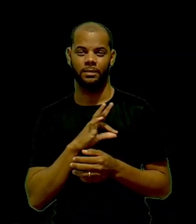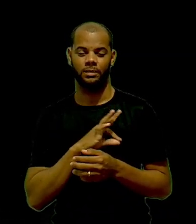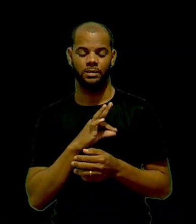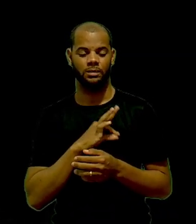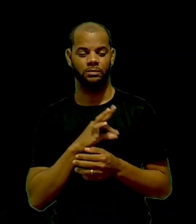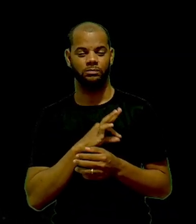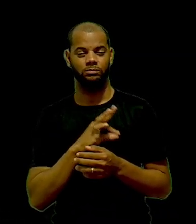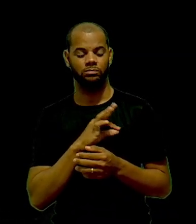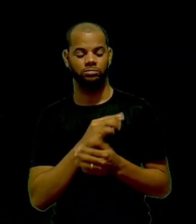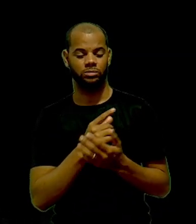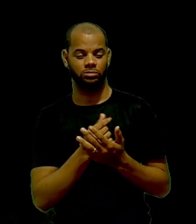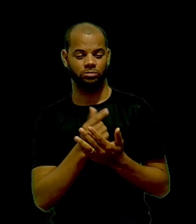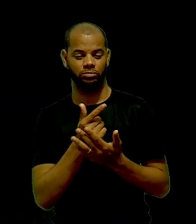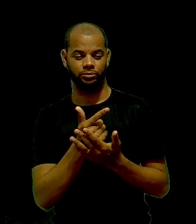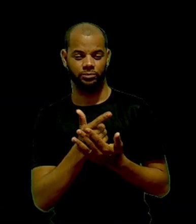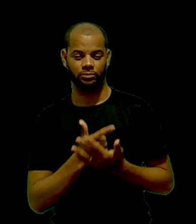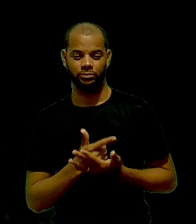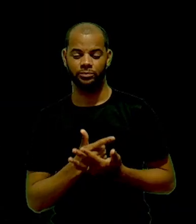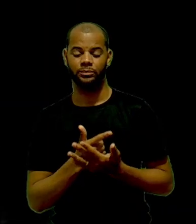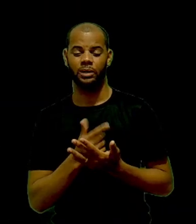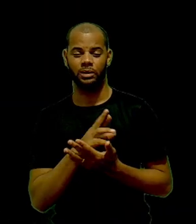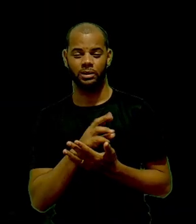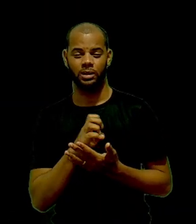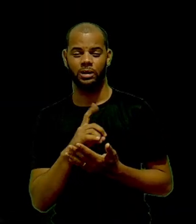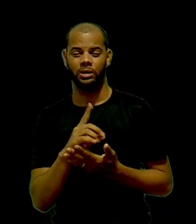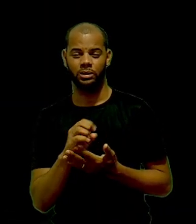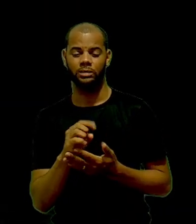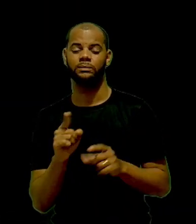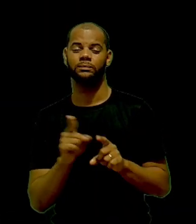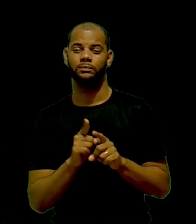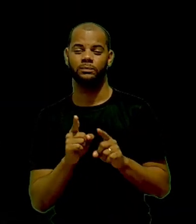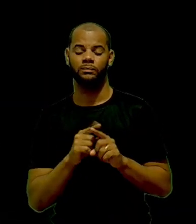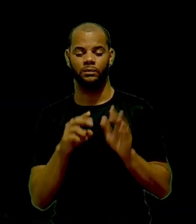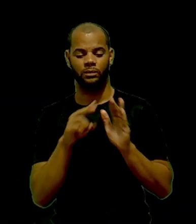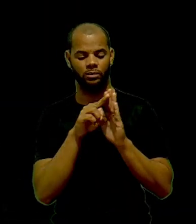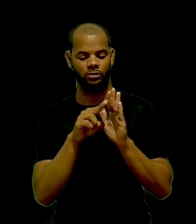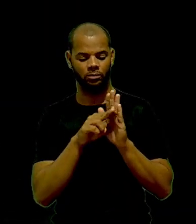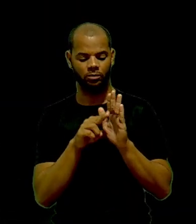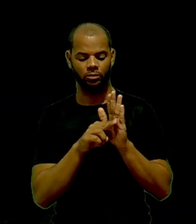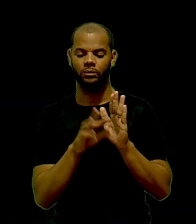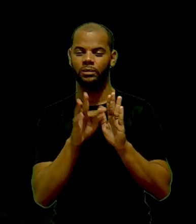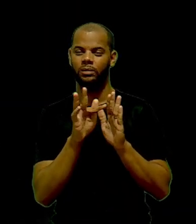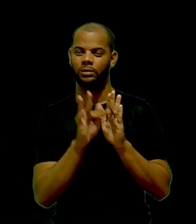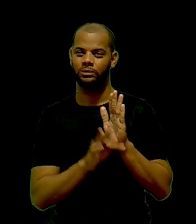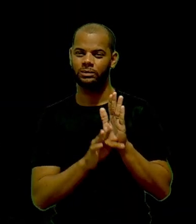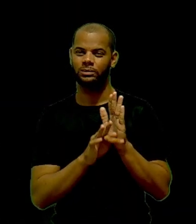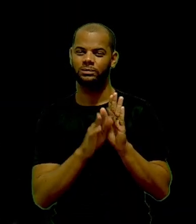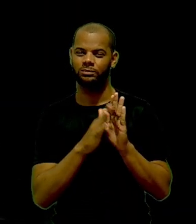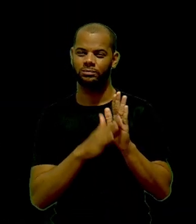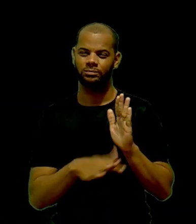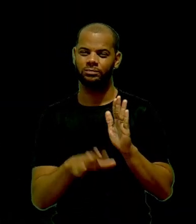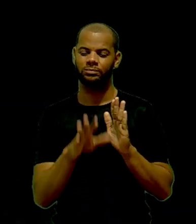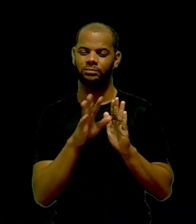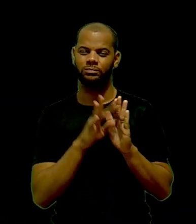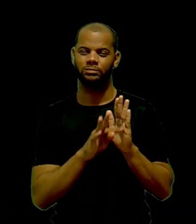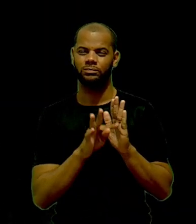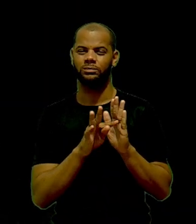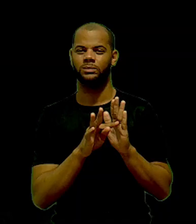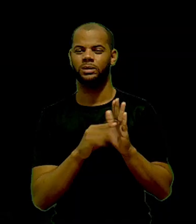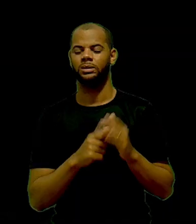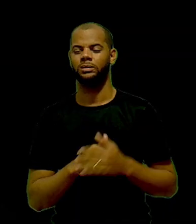energia excedente injetada na rede, e tem que definir normas técnicas para a inserção de baterias, principalmente na rede